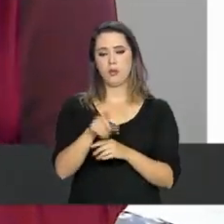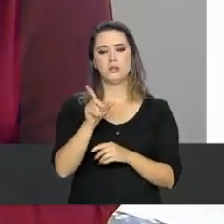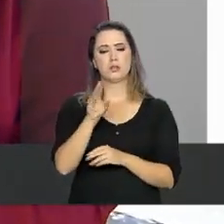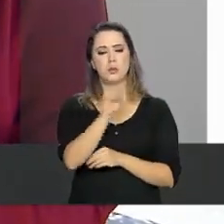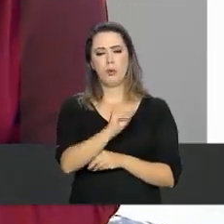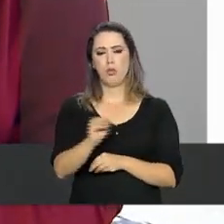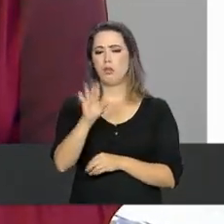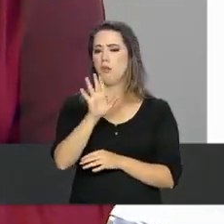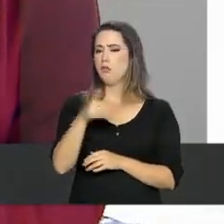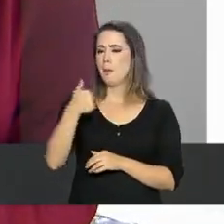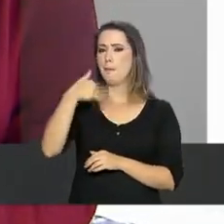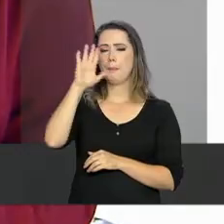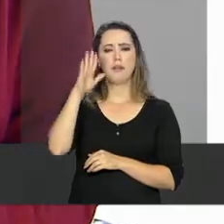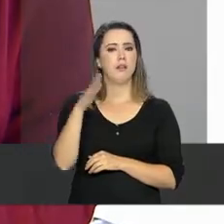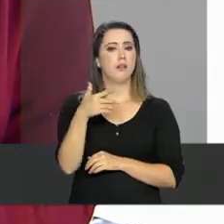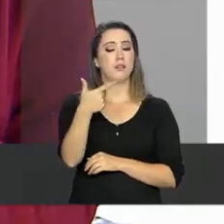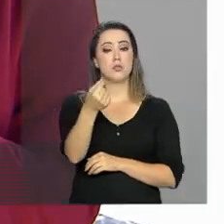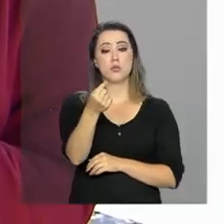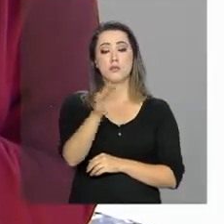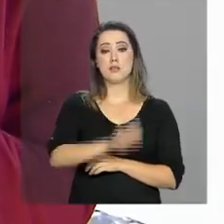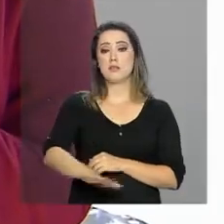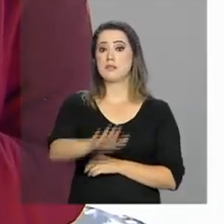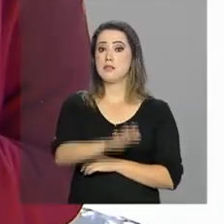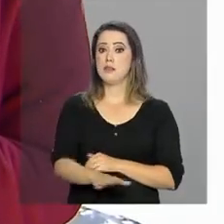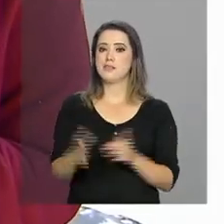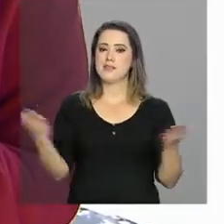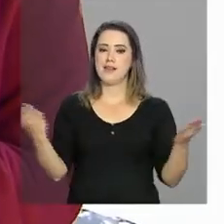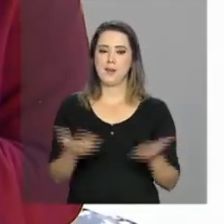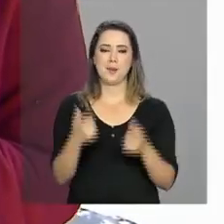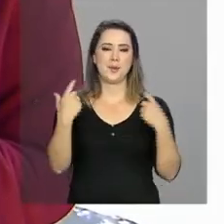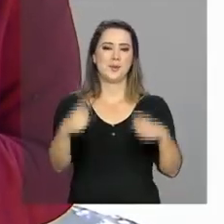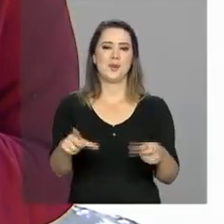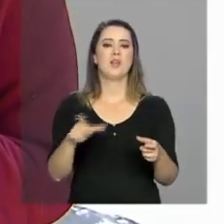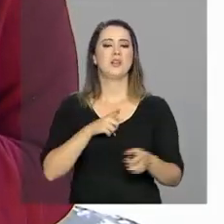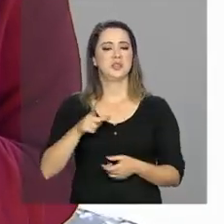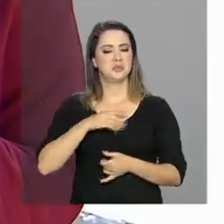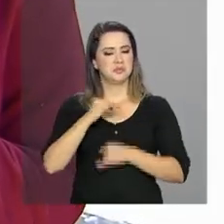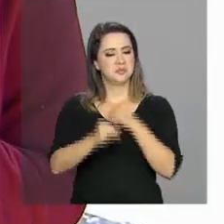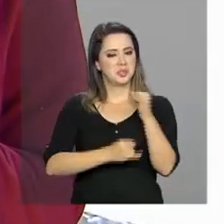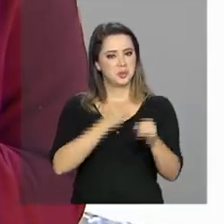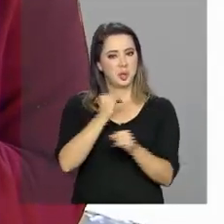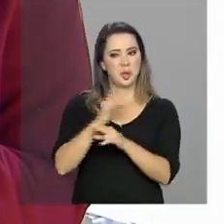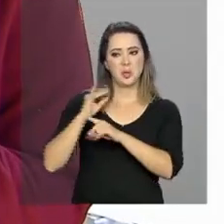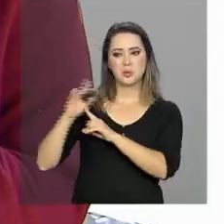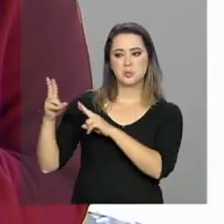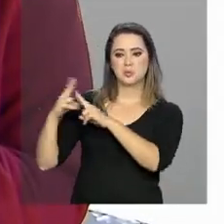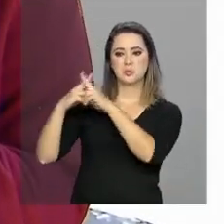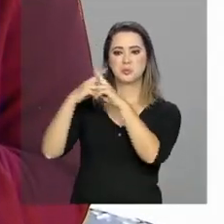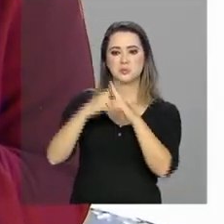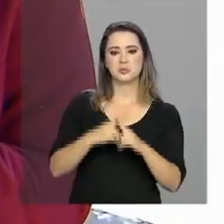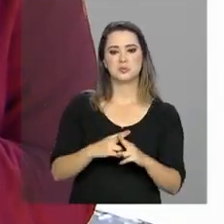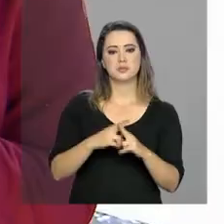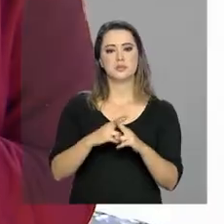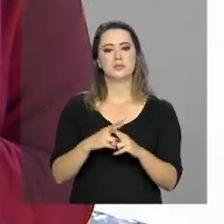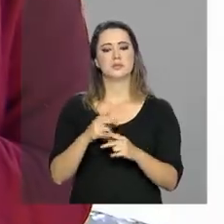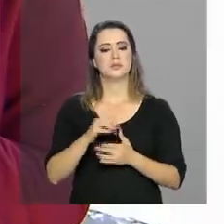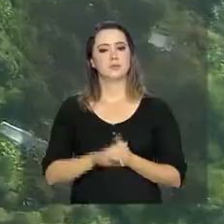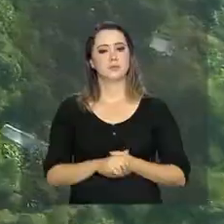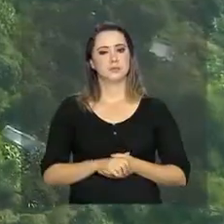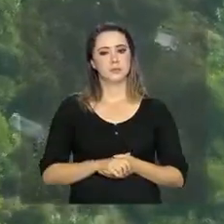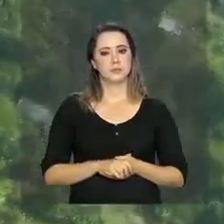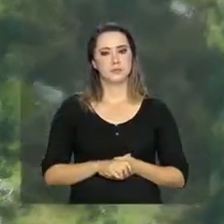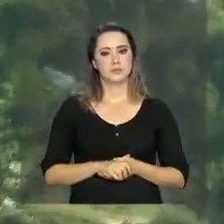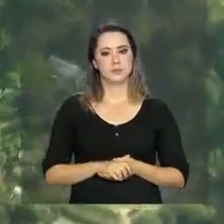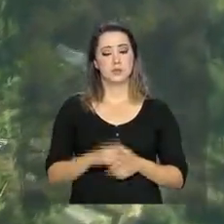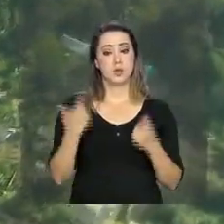atendidas cerca de 200 crianças e agora o local vai receber via satélite à internet banda larga